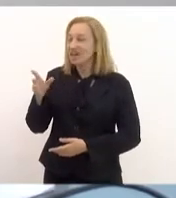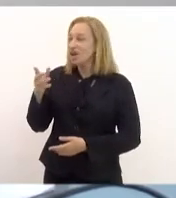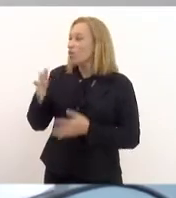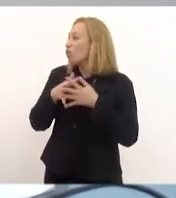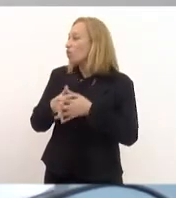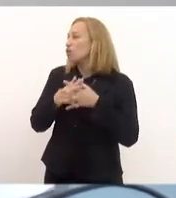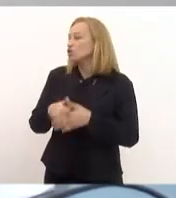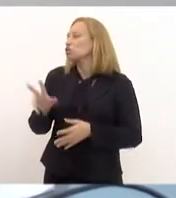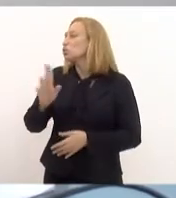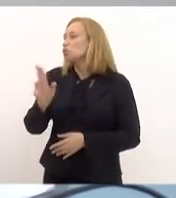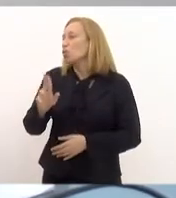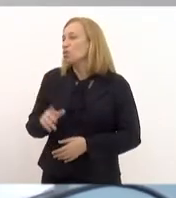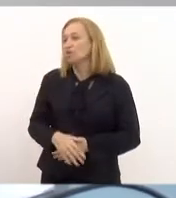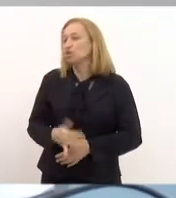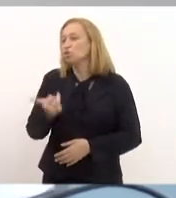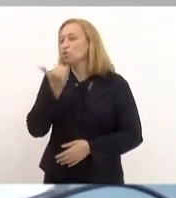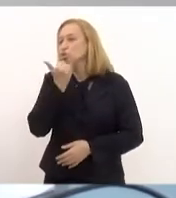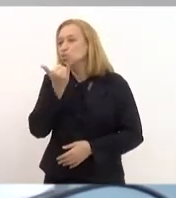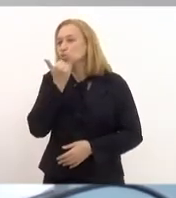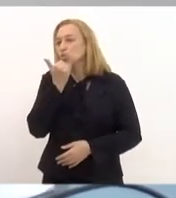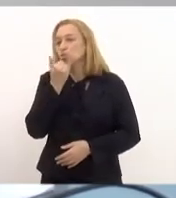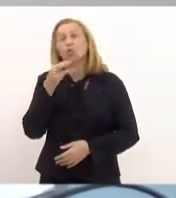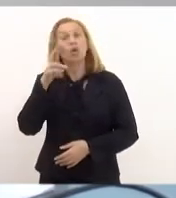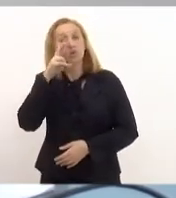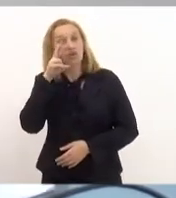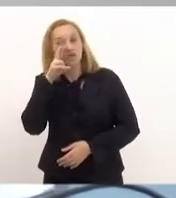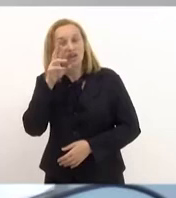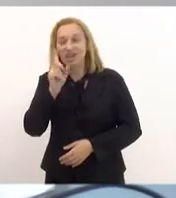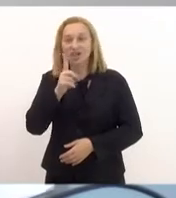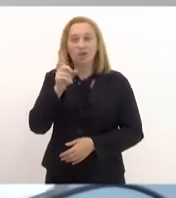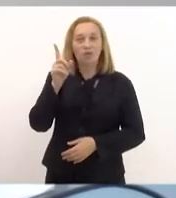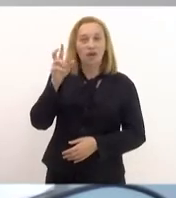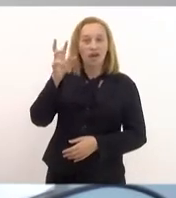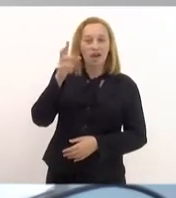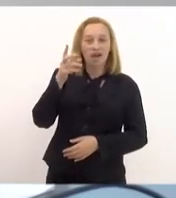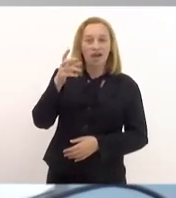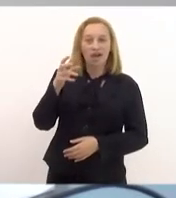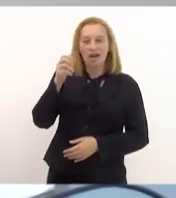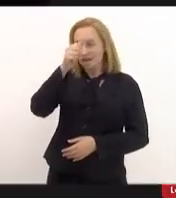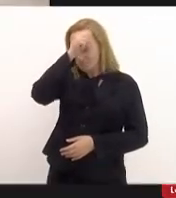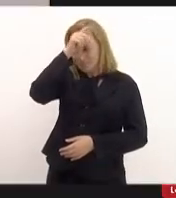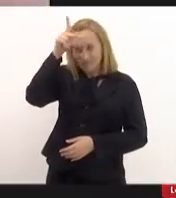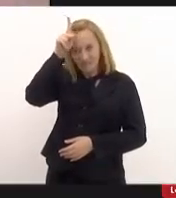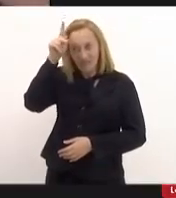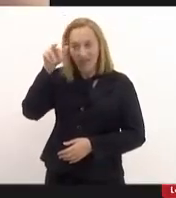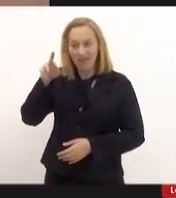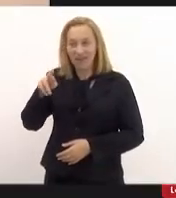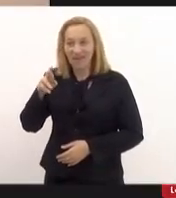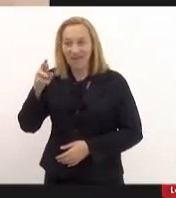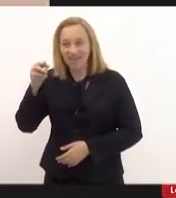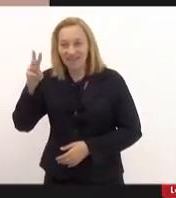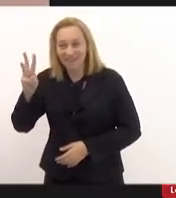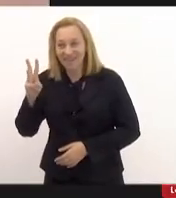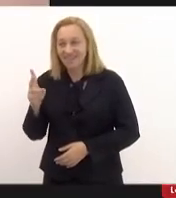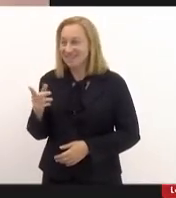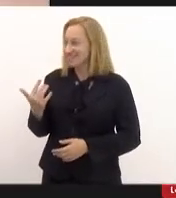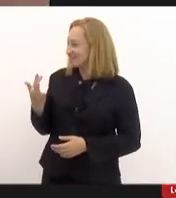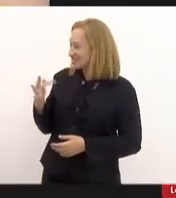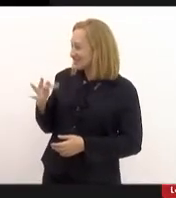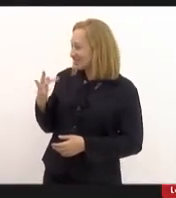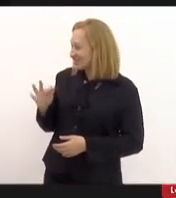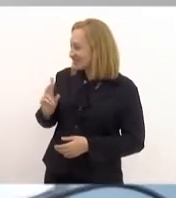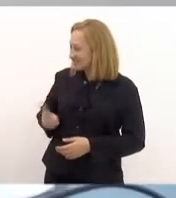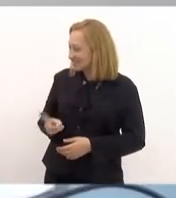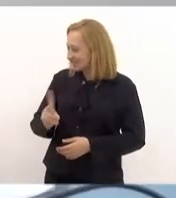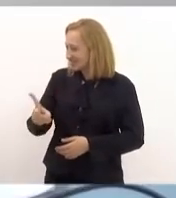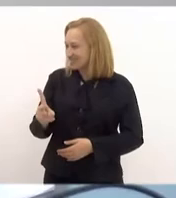que eu confundi. Ele me desculpe. Rosenberg Reis. Não dói, não. Pode falar. Tá. Se não dói, vamos